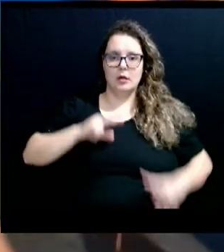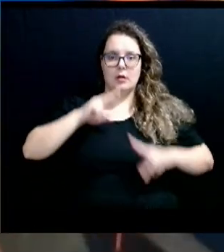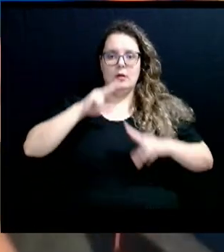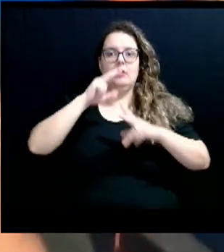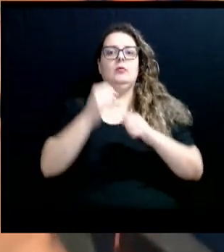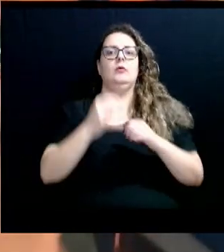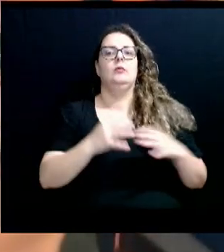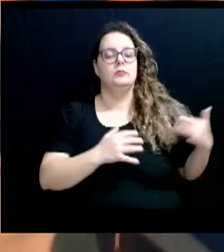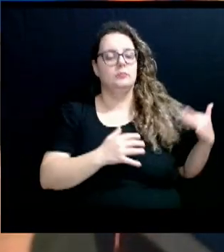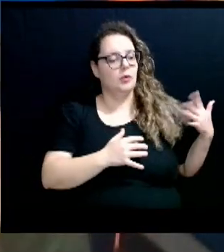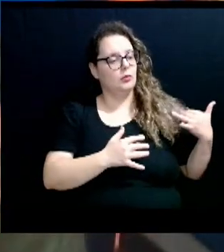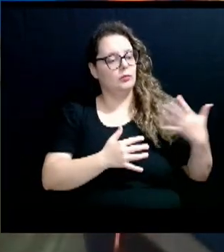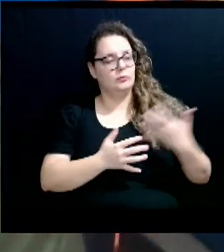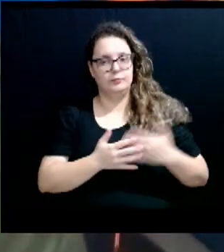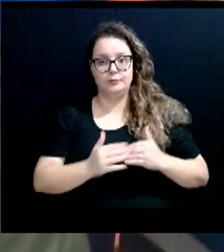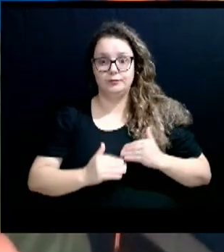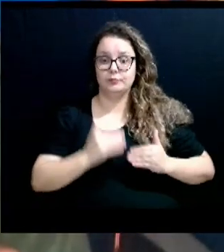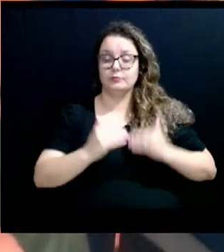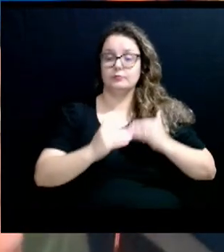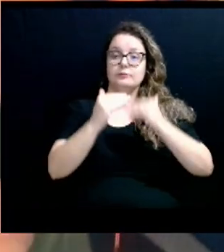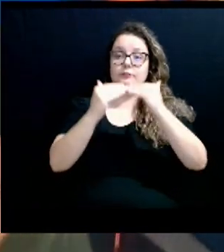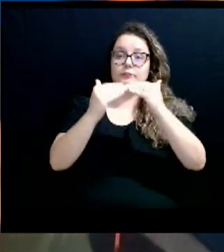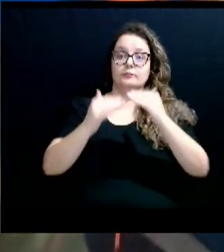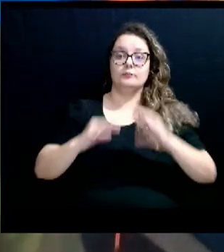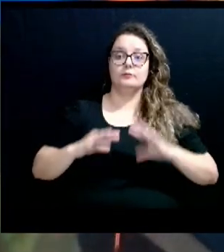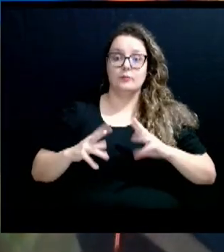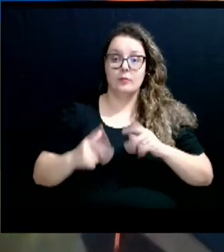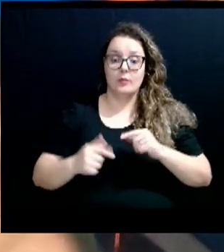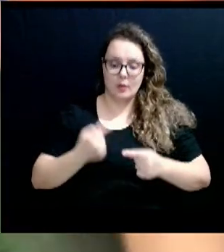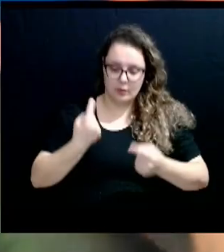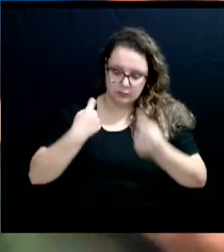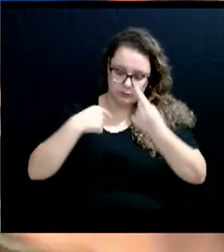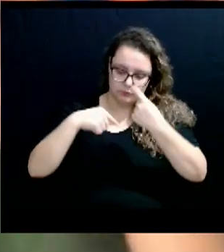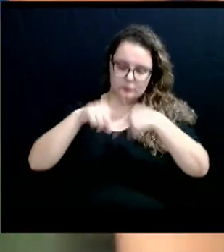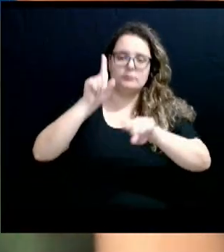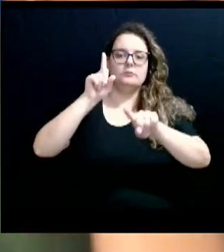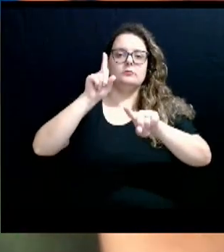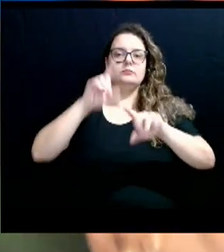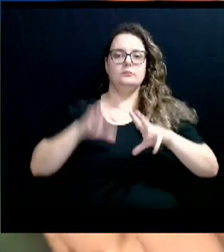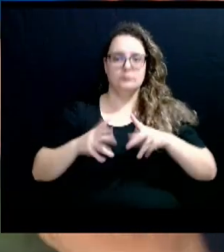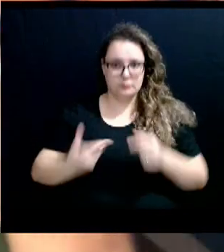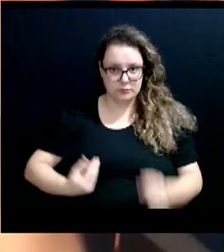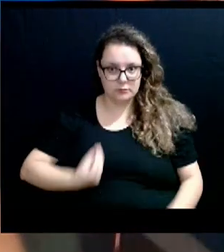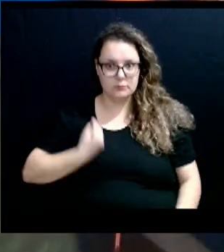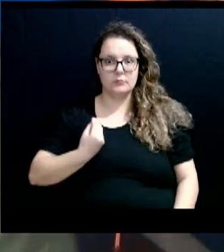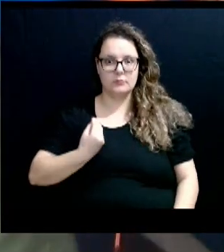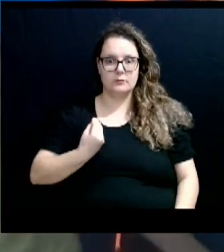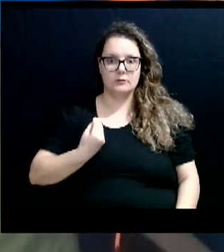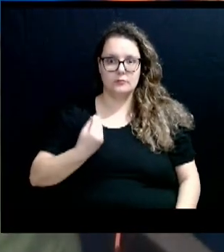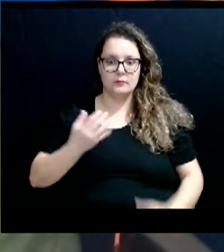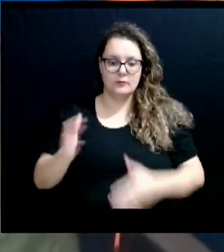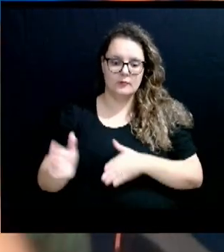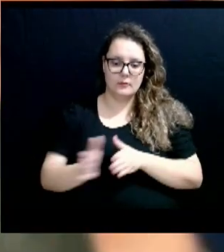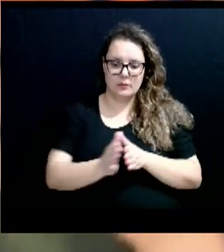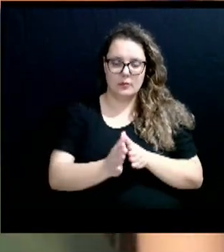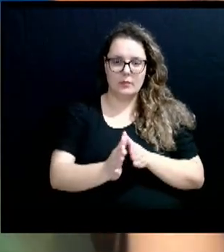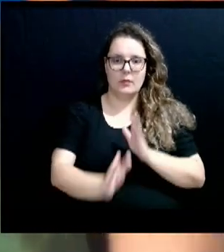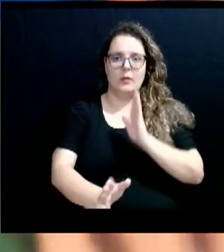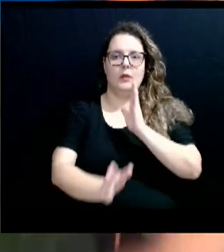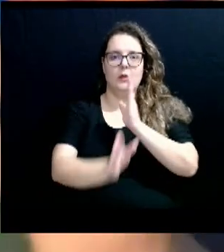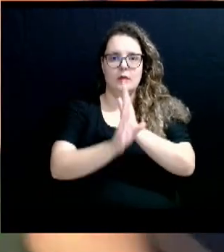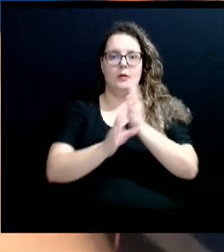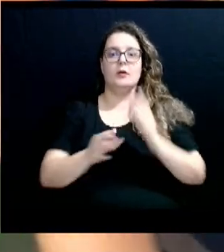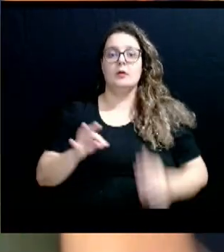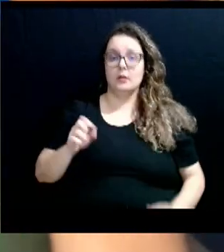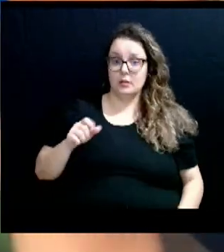já construiu, todas as suas autossuperações, tudo que você viveu, te traz essa autenticidade que a Thalita falou, quem é